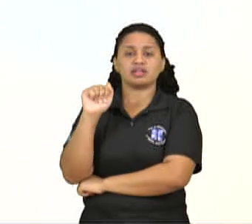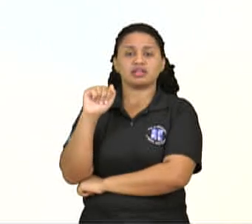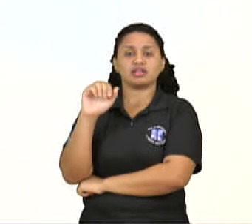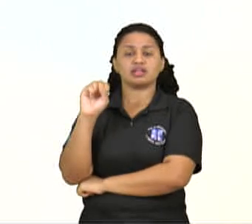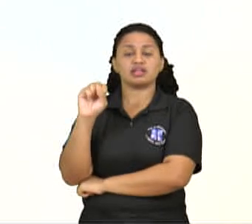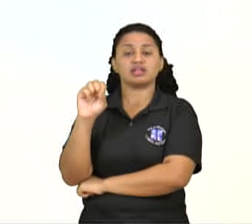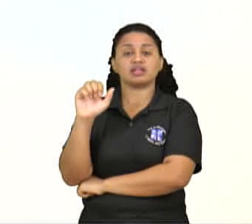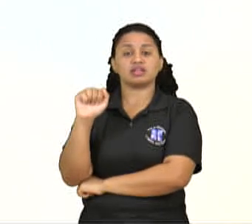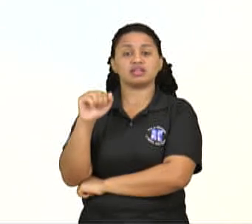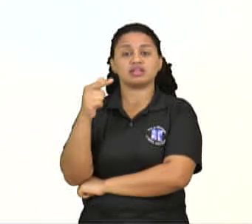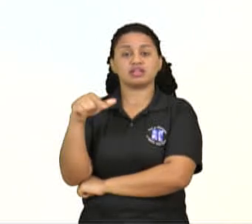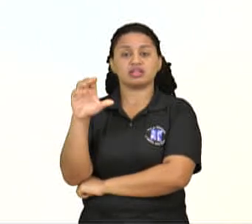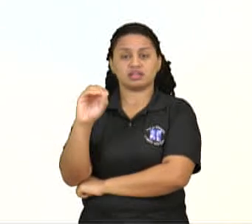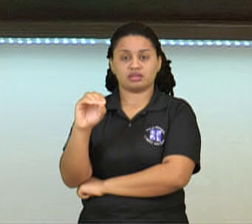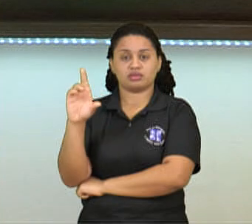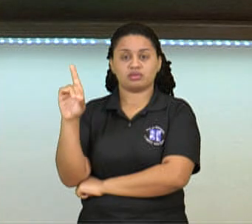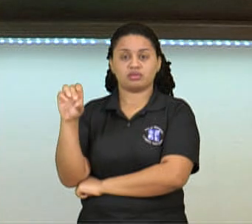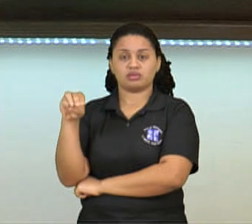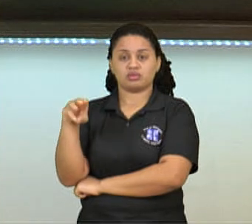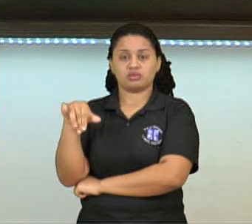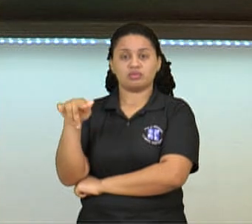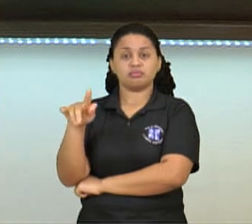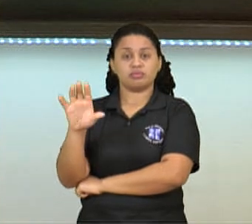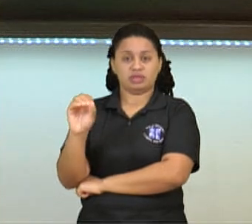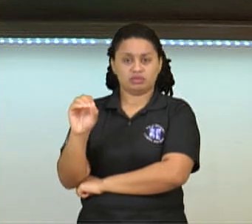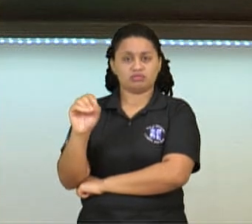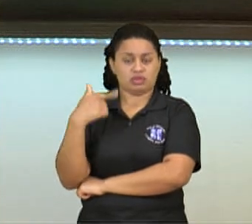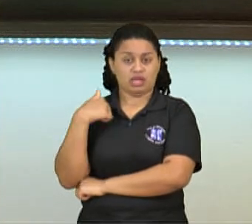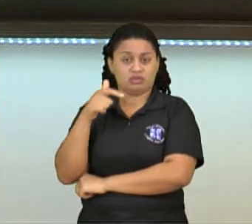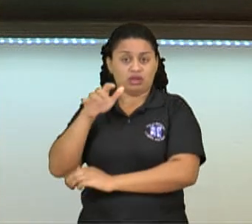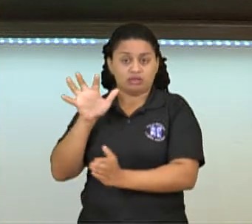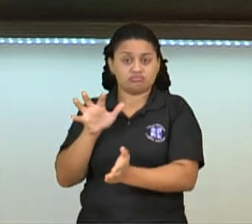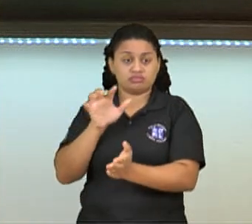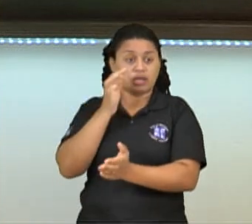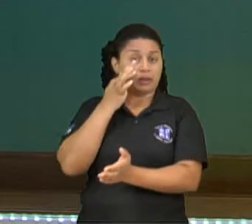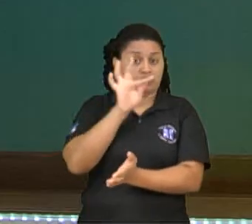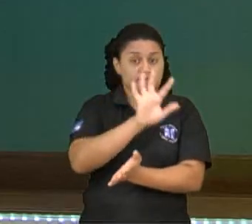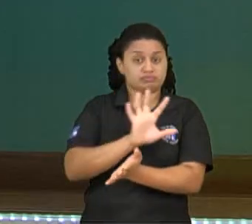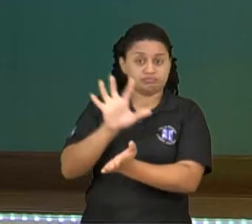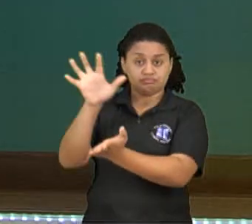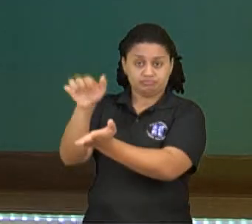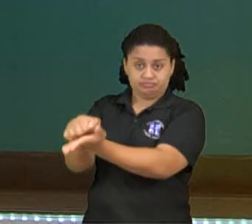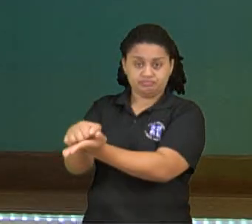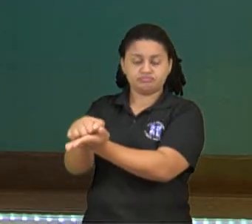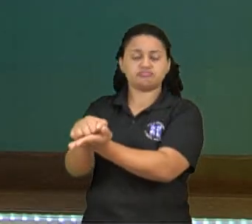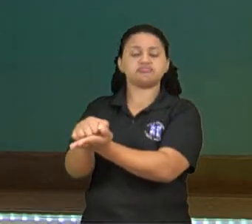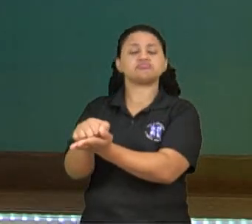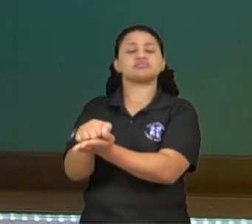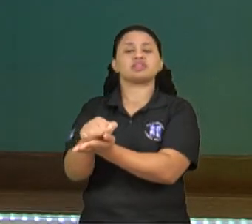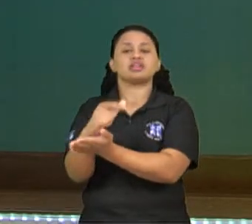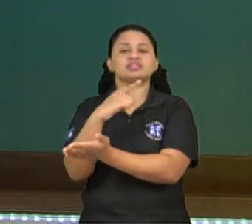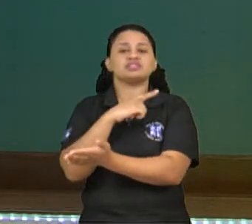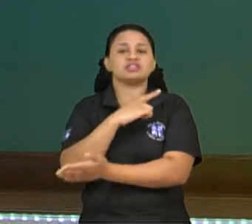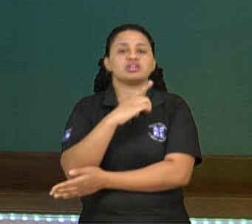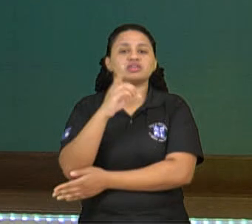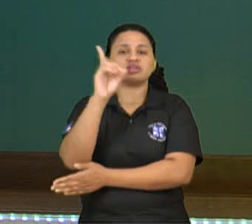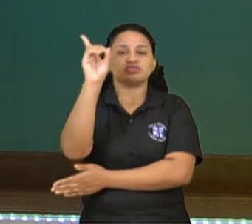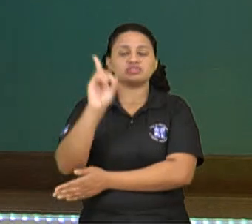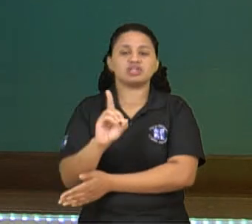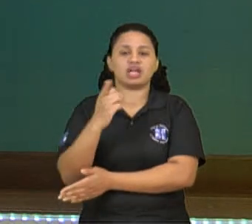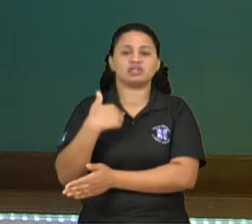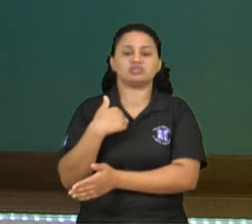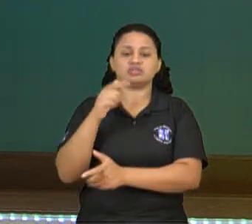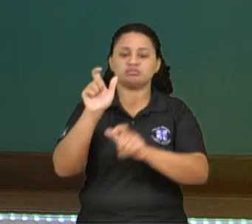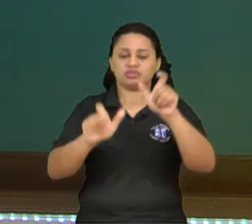uma série de colônias aqui na América e, apesar da Declaração dos Direitos do Homem e do Cidadão, ela mantinha